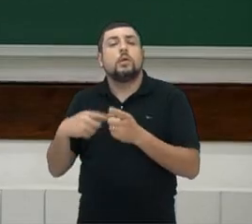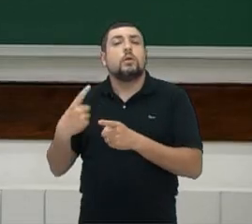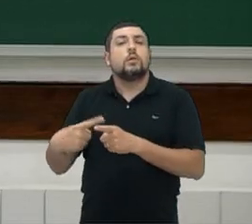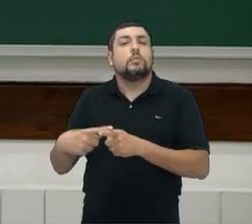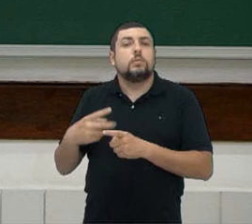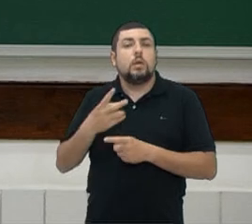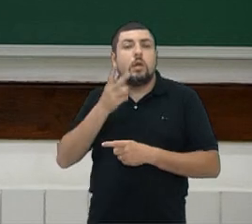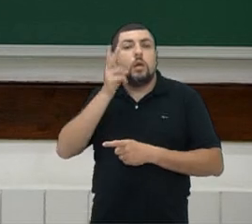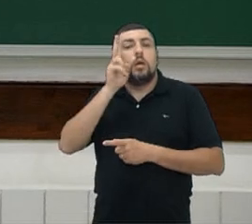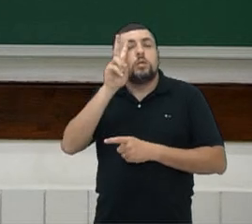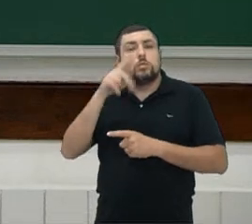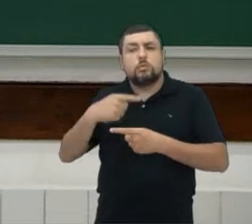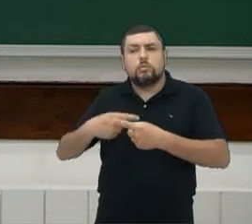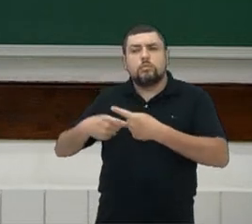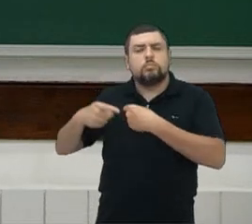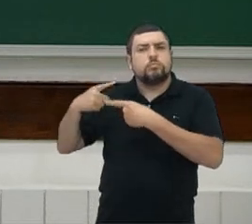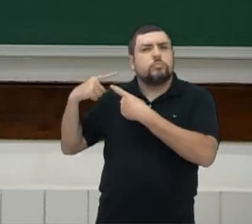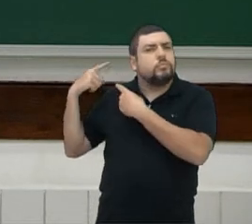né?